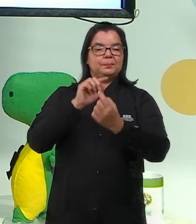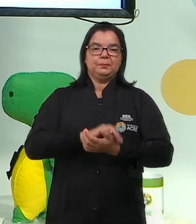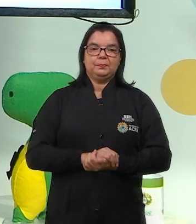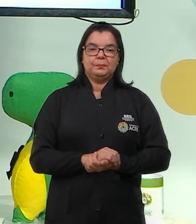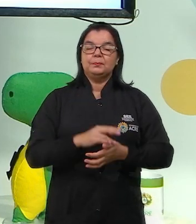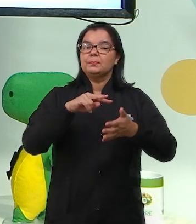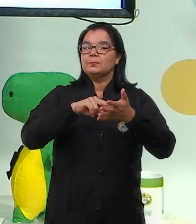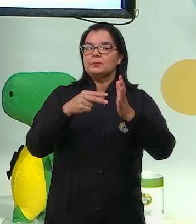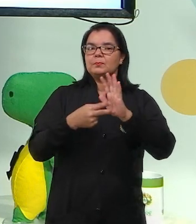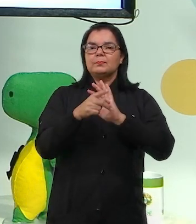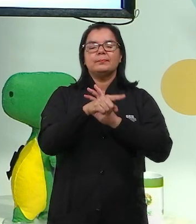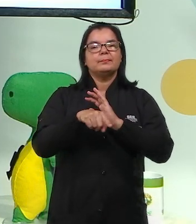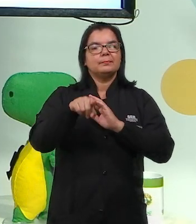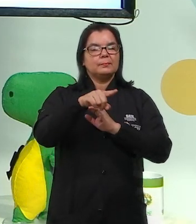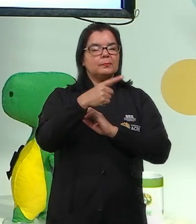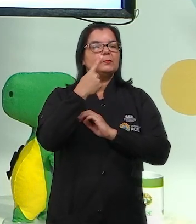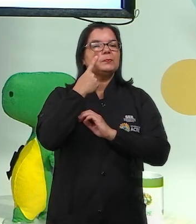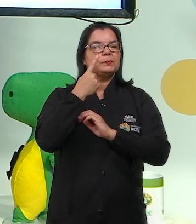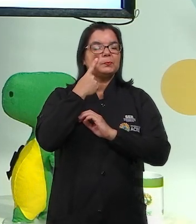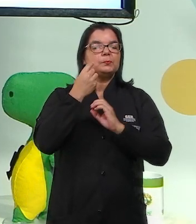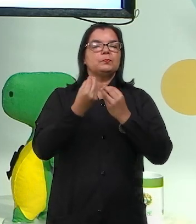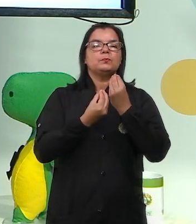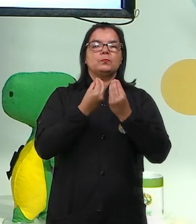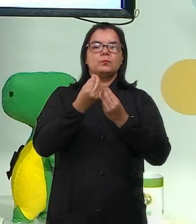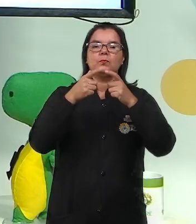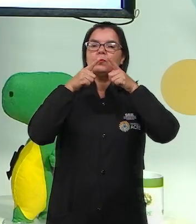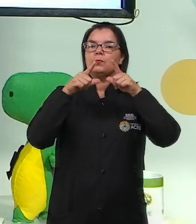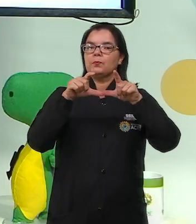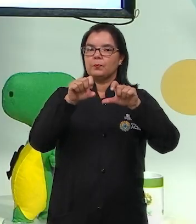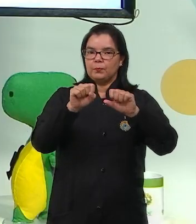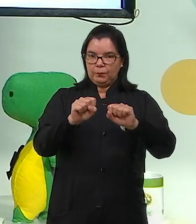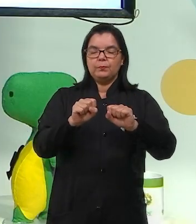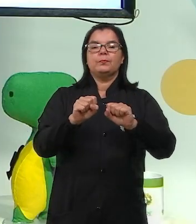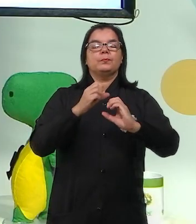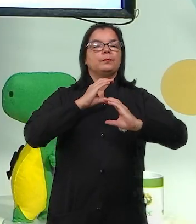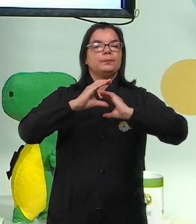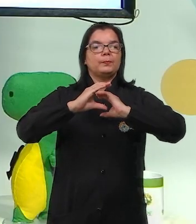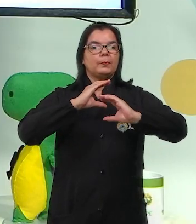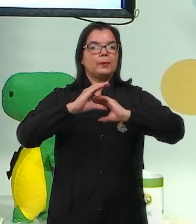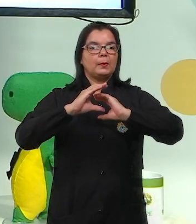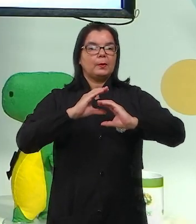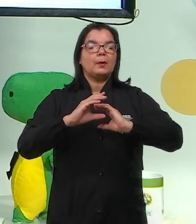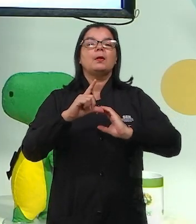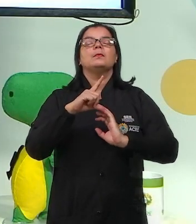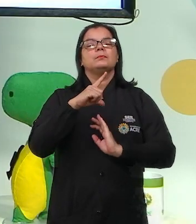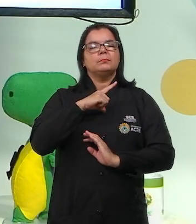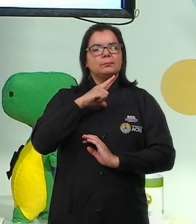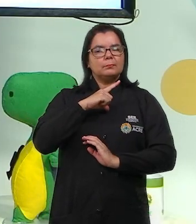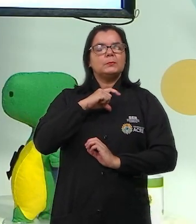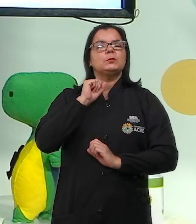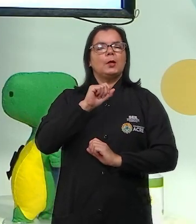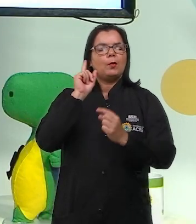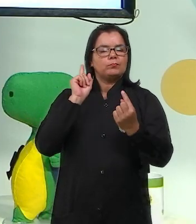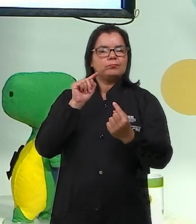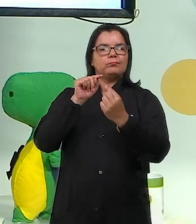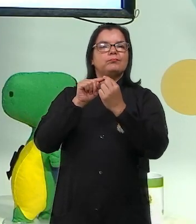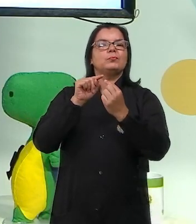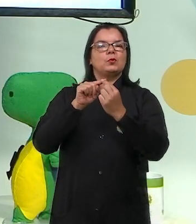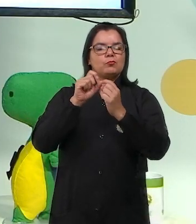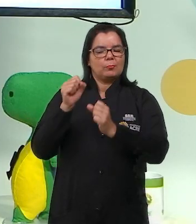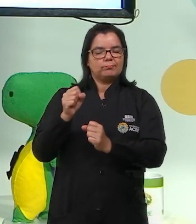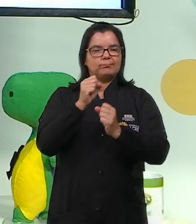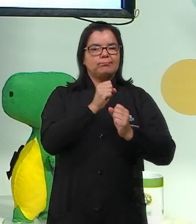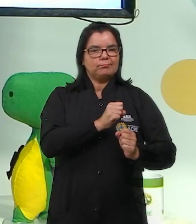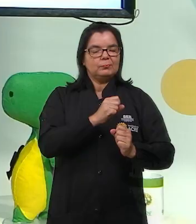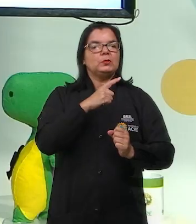Ou seja, vocês vão observar como a linguagem, a comunicação, ela tem sim uma intenção de poder, ela